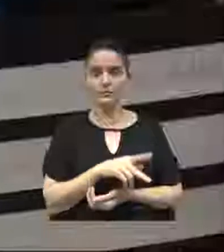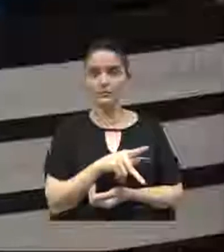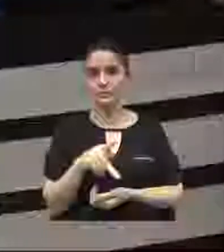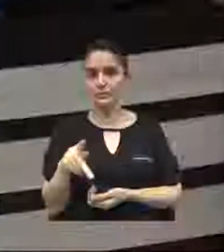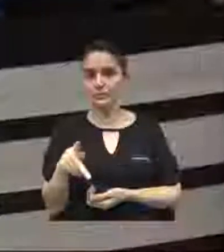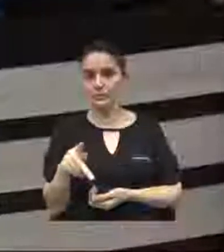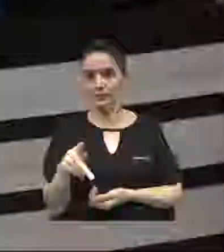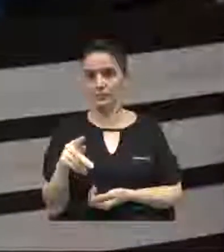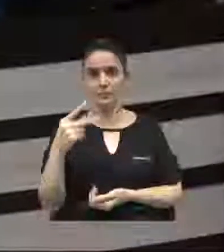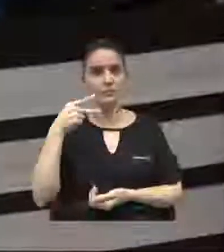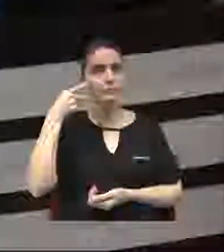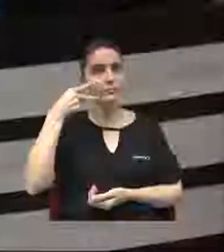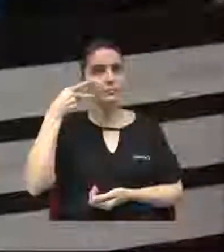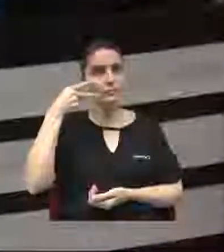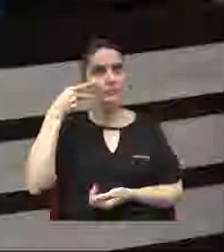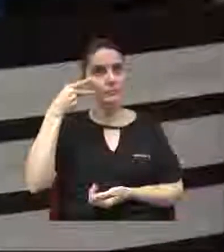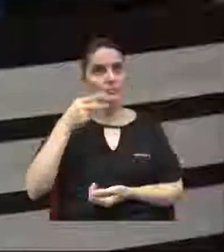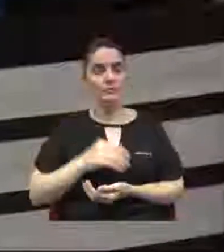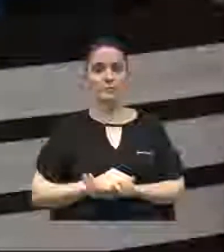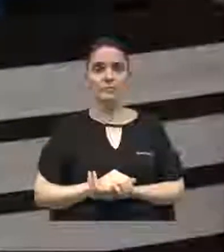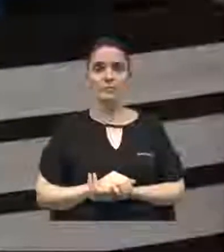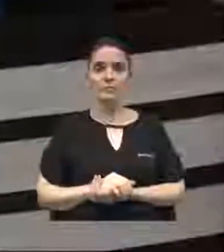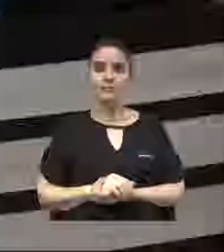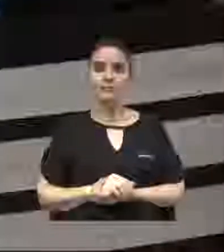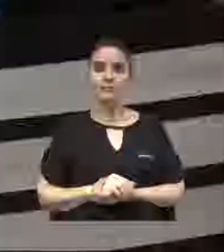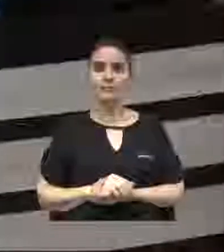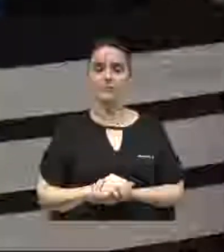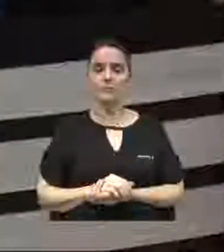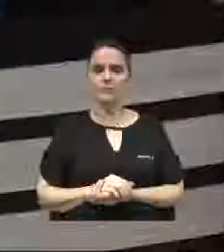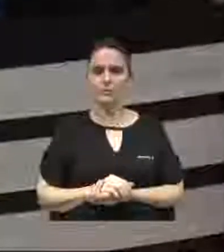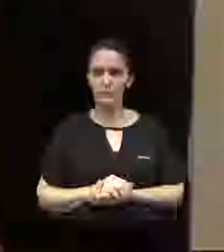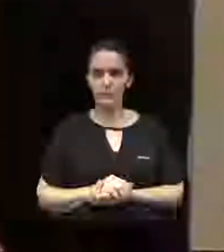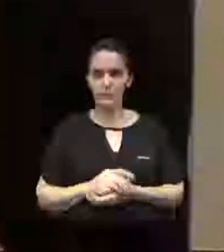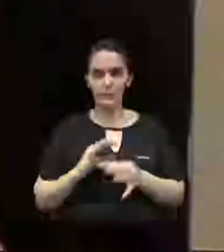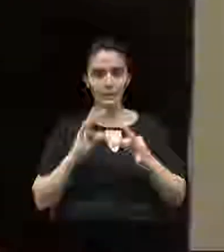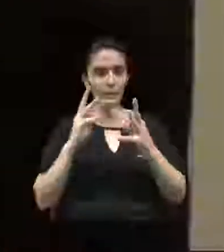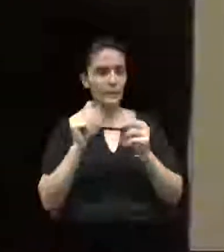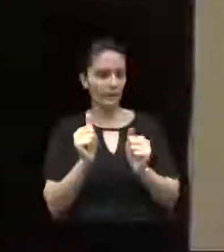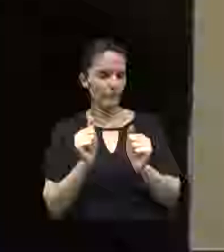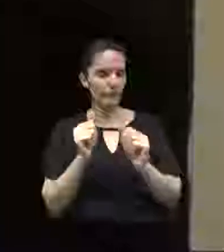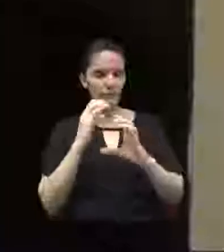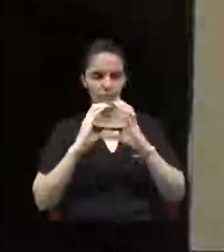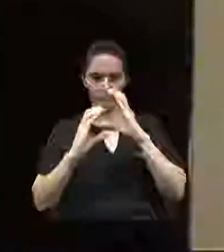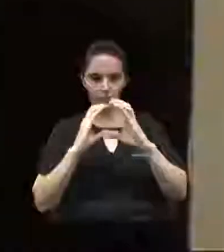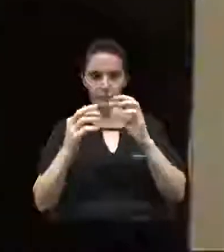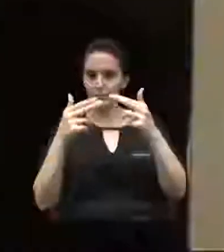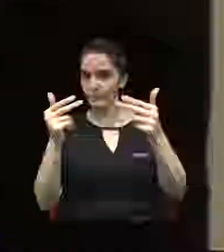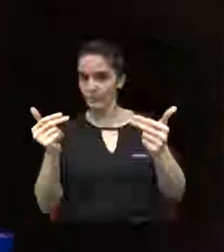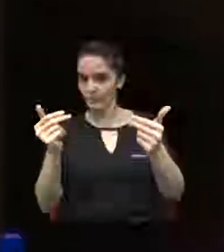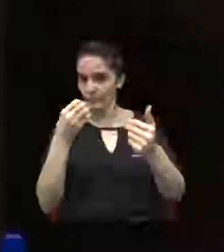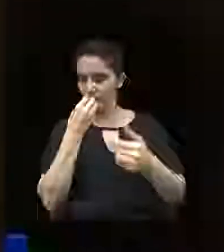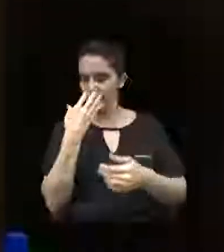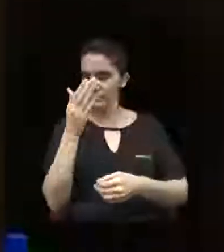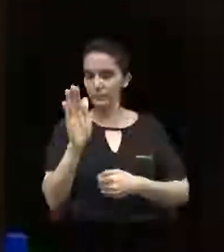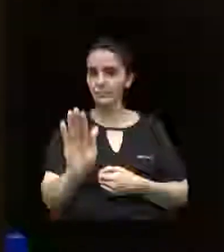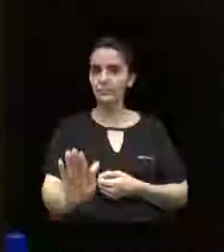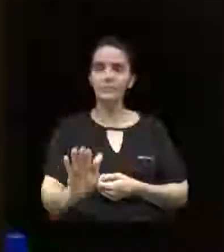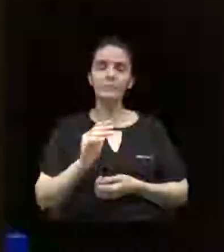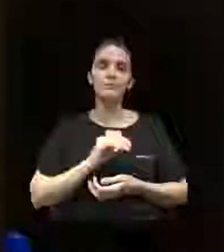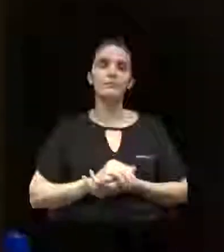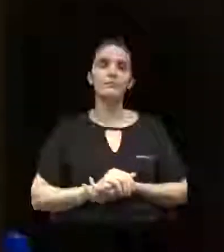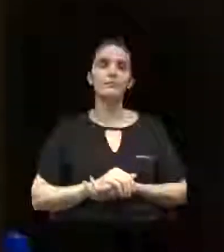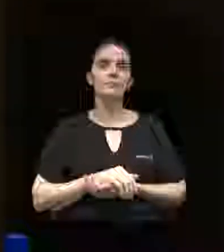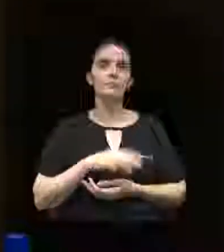nobres amigos vereadores, todos que nos ouvem pelo meio de comunicação, boa tarde.